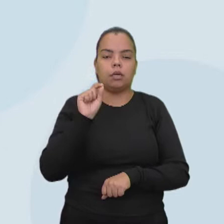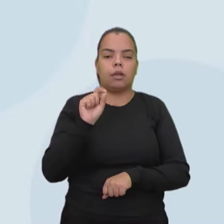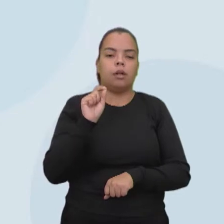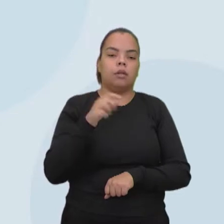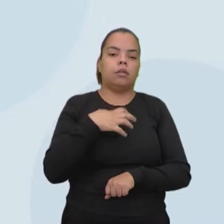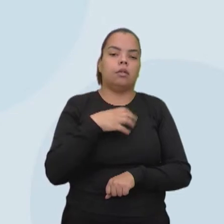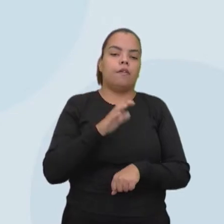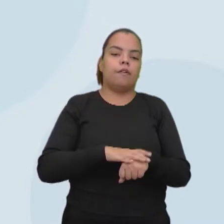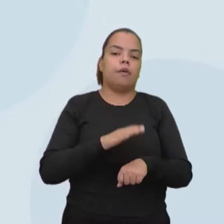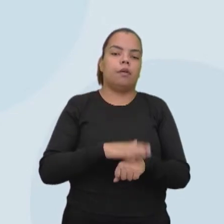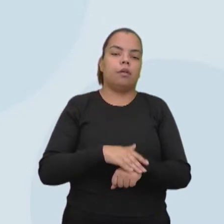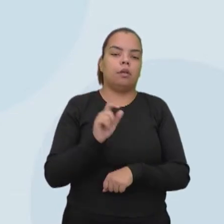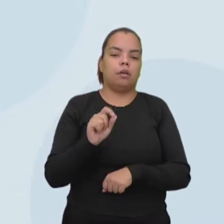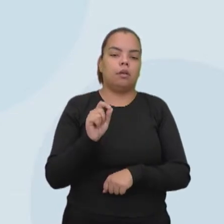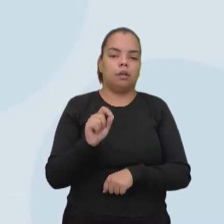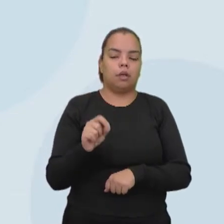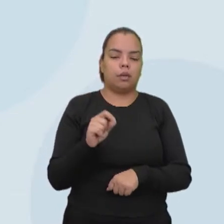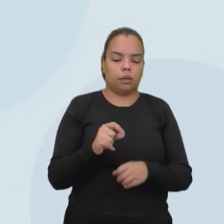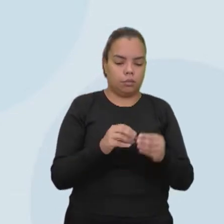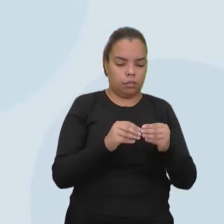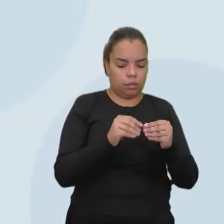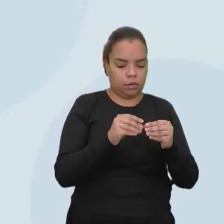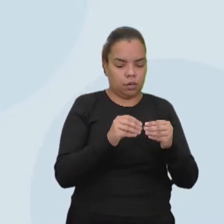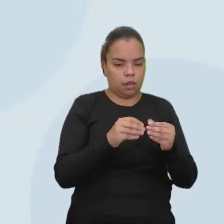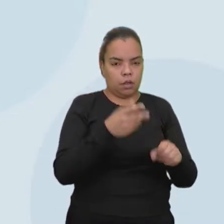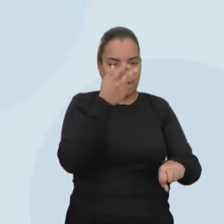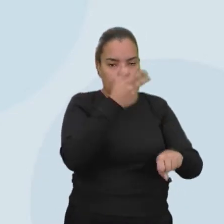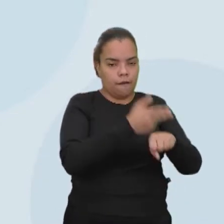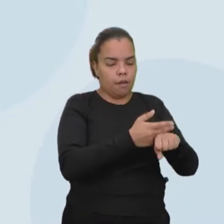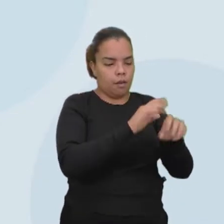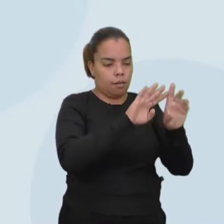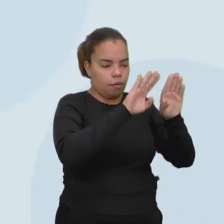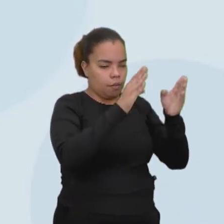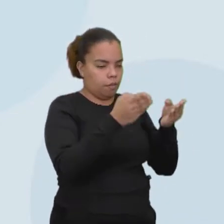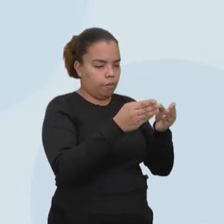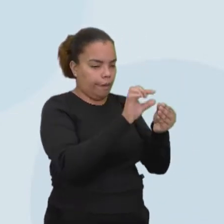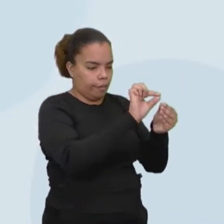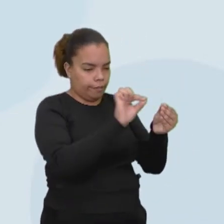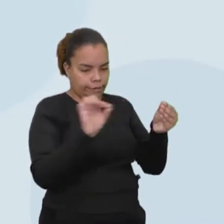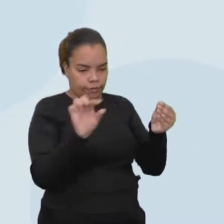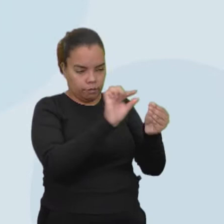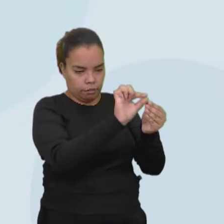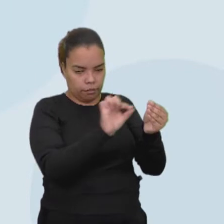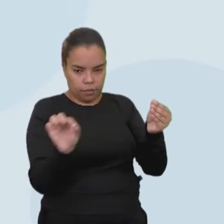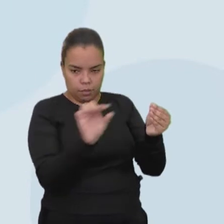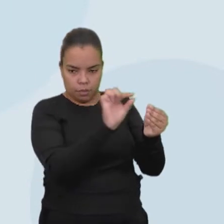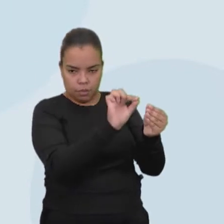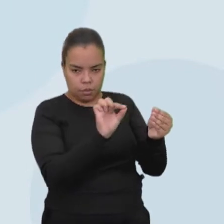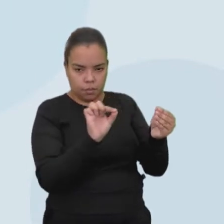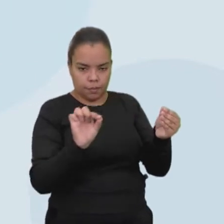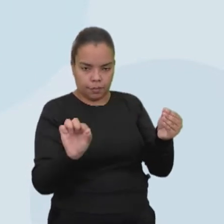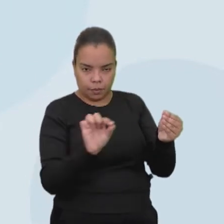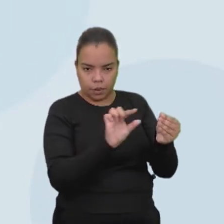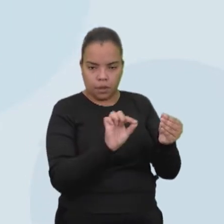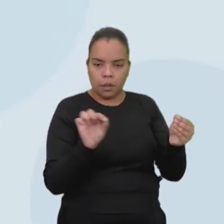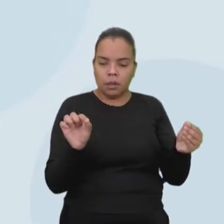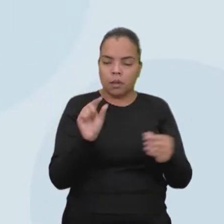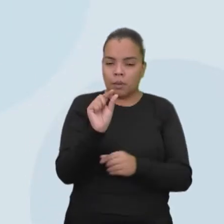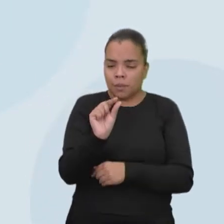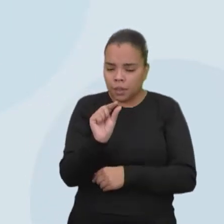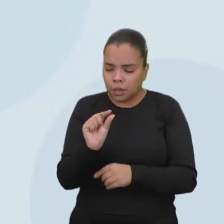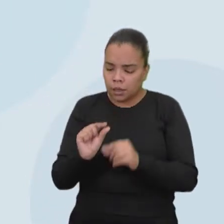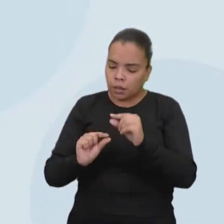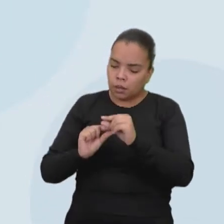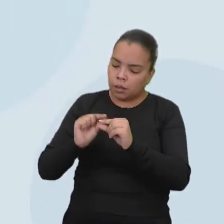de fragmentos de outras rochas, ígneas, metamórficas ou até mesmo de sedimentares. Esses fragmentos,